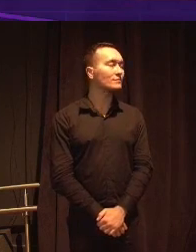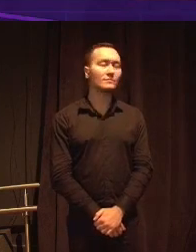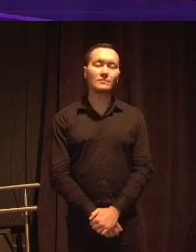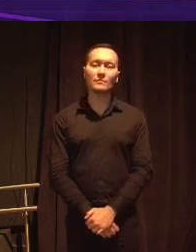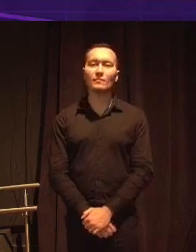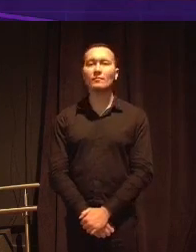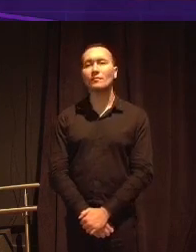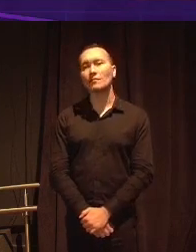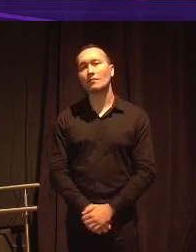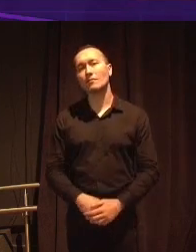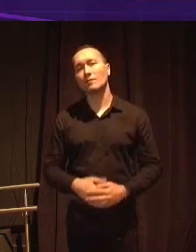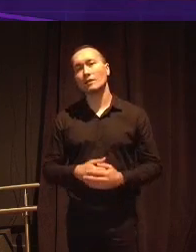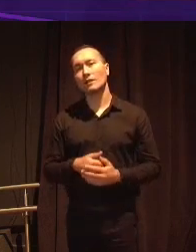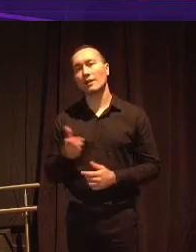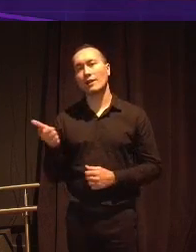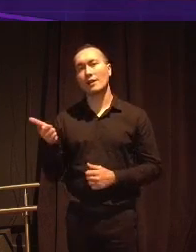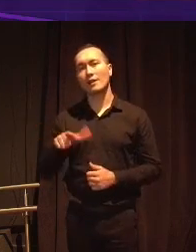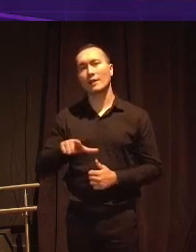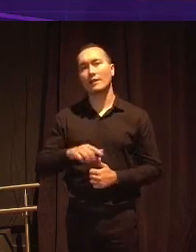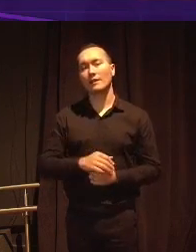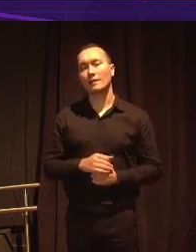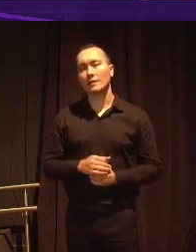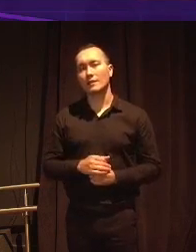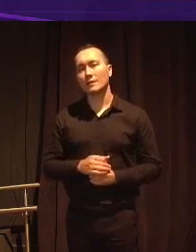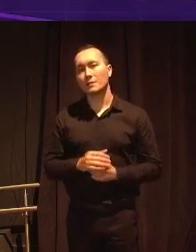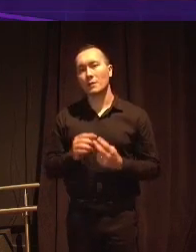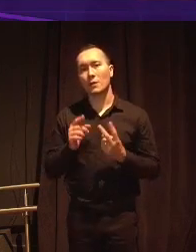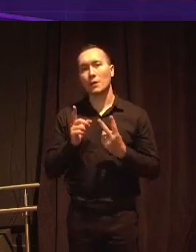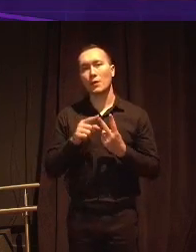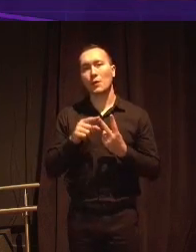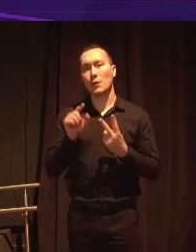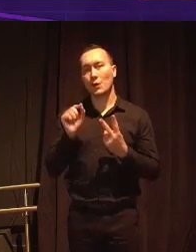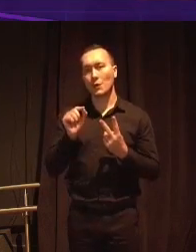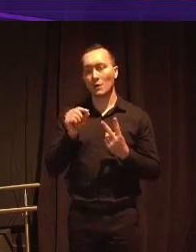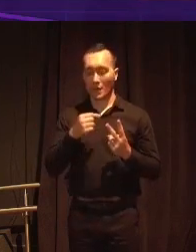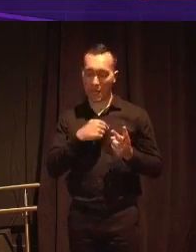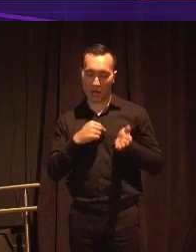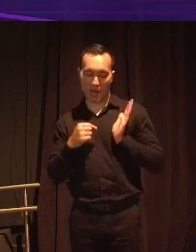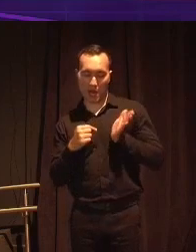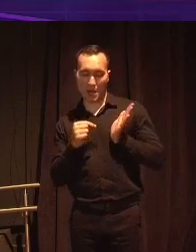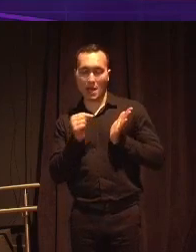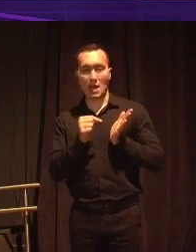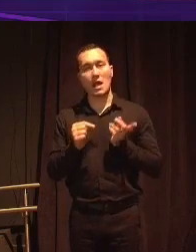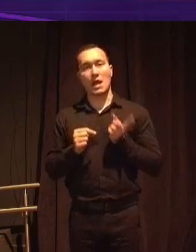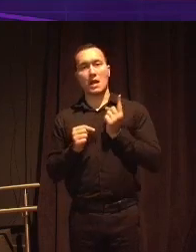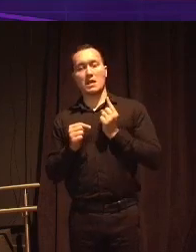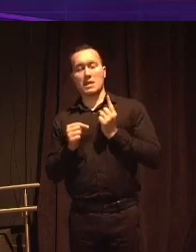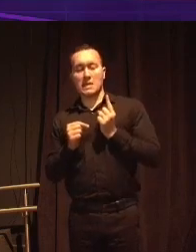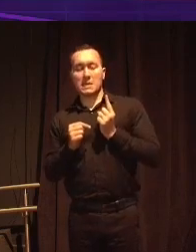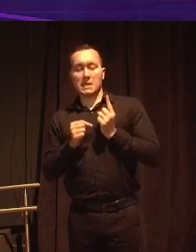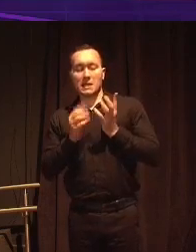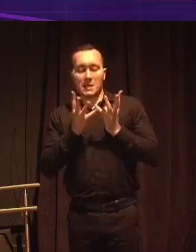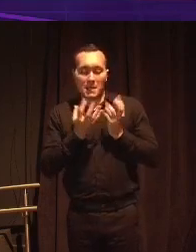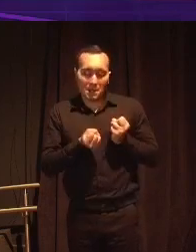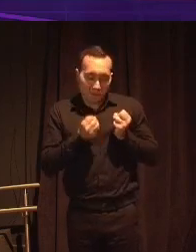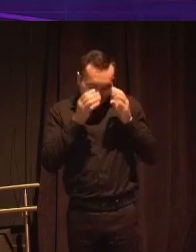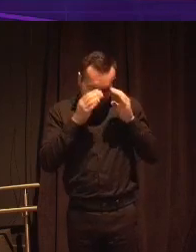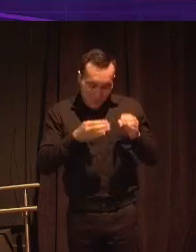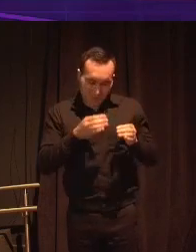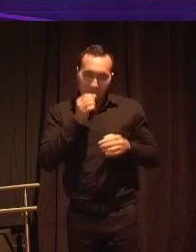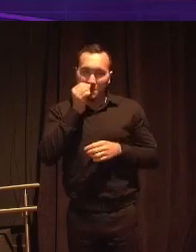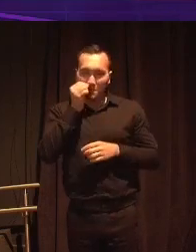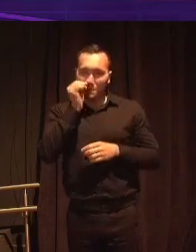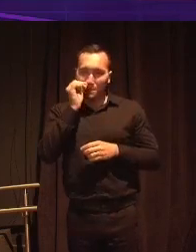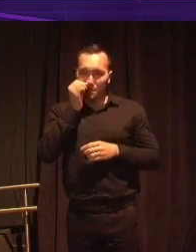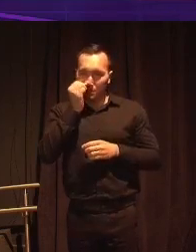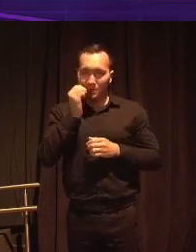outra coisa importante, né, é que a gente tem que seguir o nosso coração, a gente tem que ser o que a gente é, né, não fingir